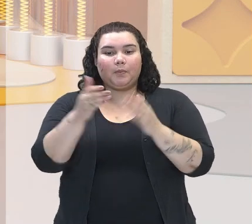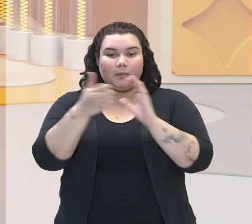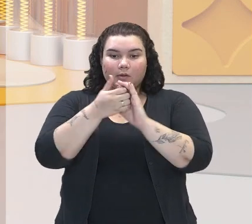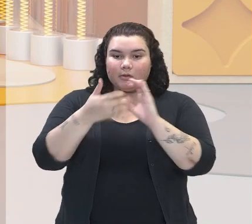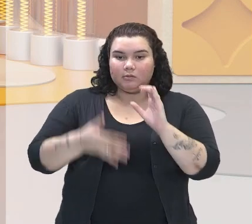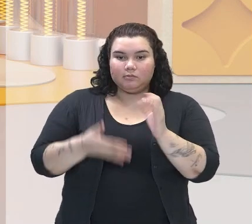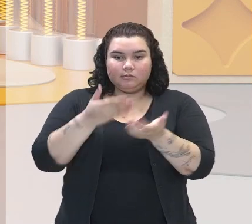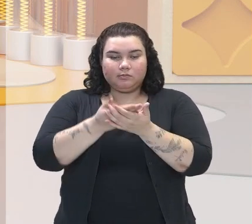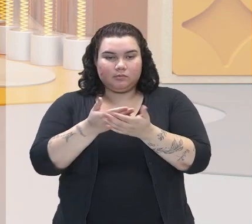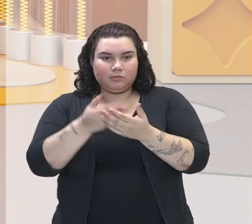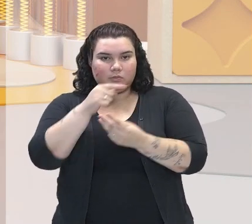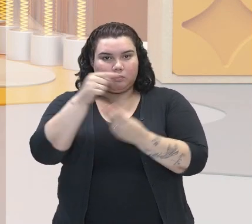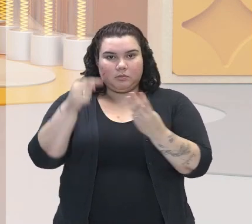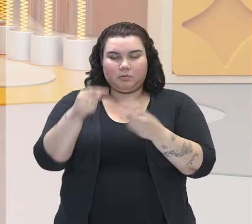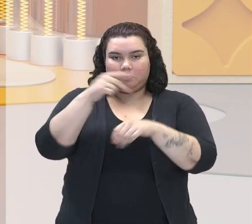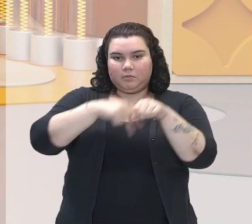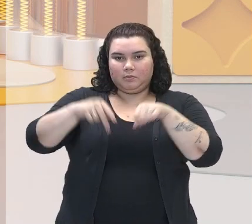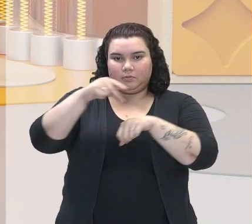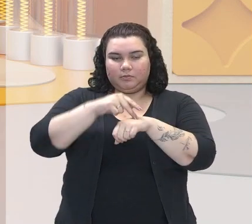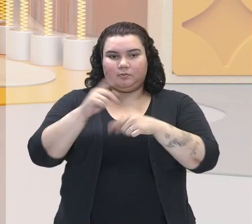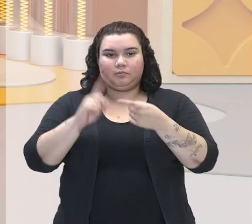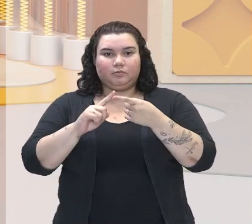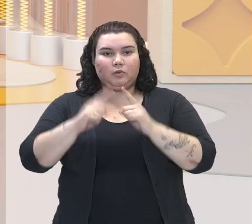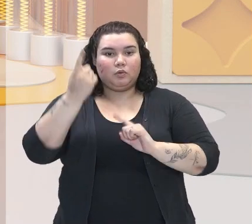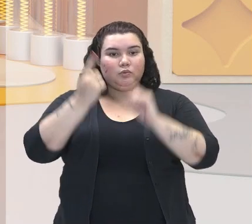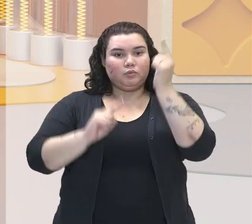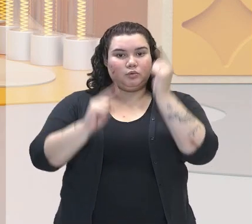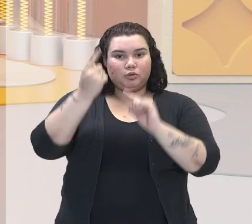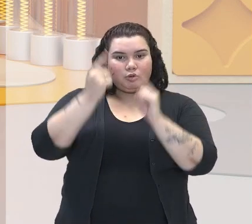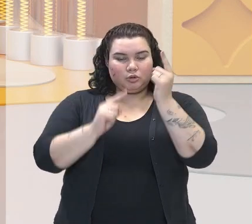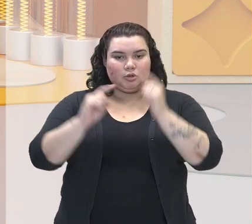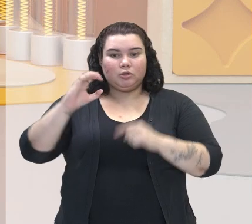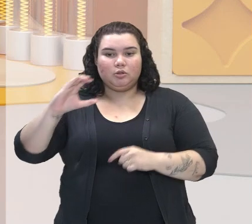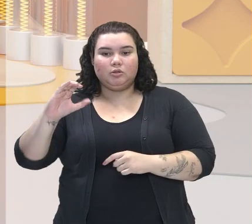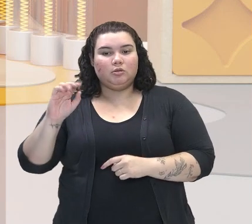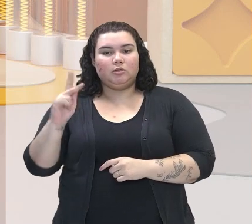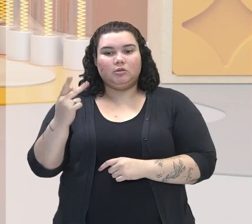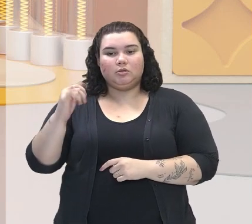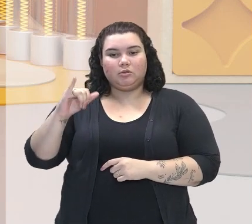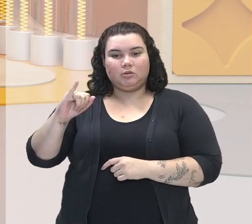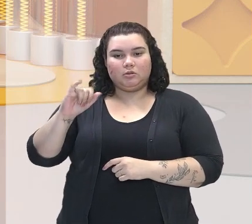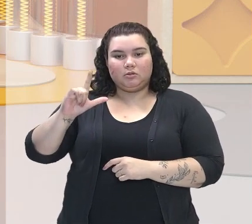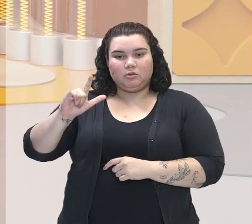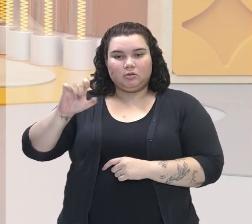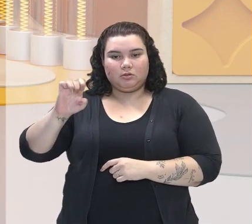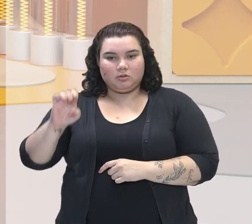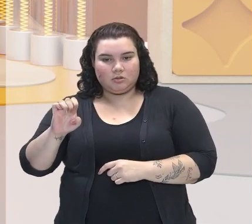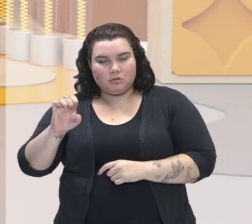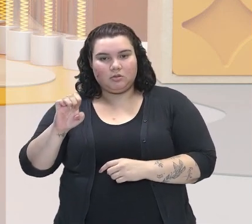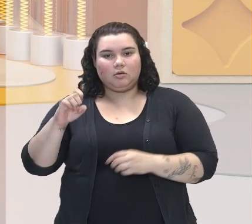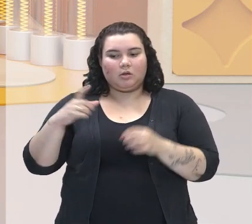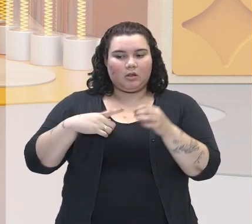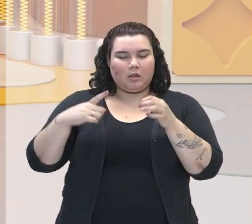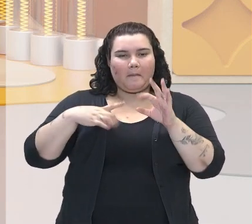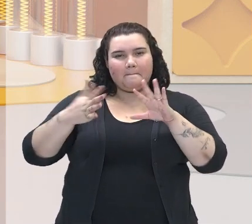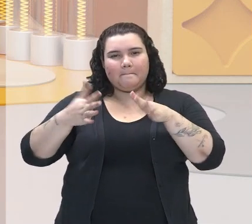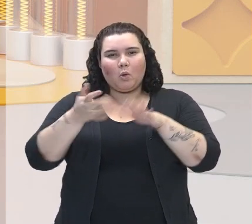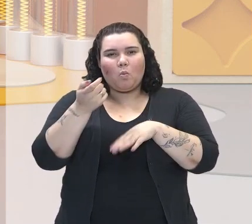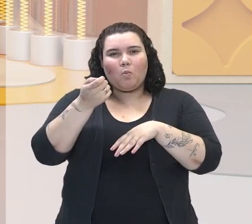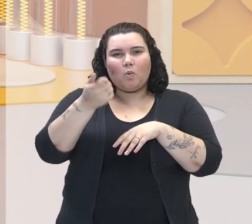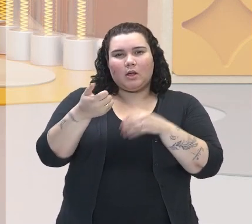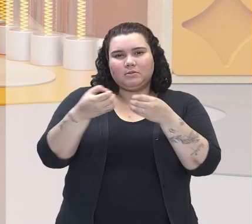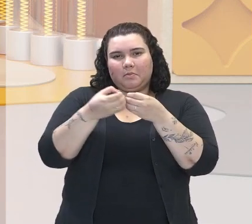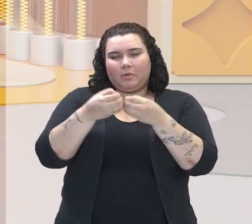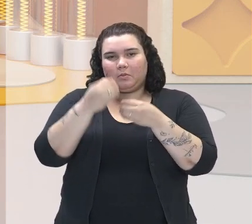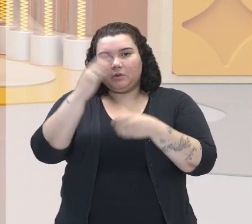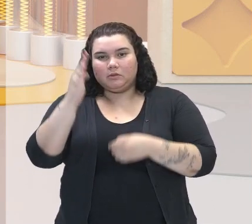aula, pessoal, desses 3 países. O Chile, que é um país que não é necessariamente vizinho do Brasil, né? Fica lá mais colado com o Oceano